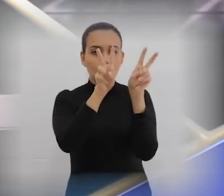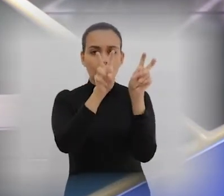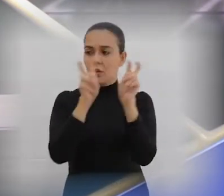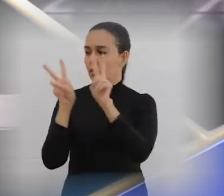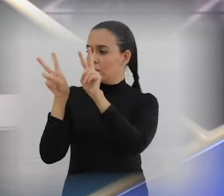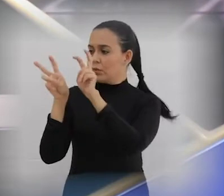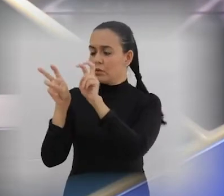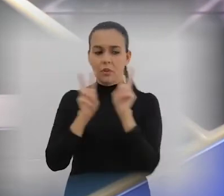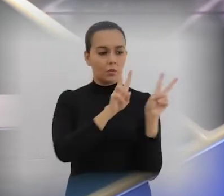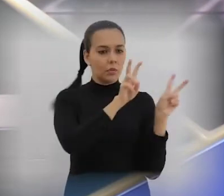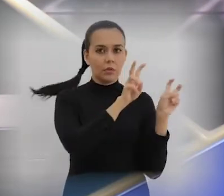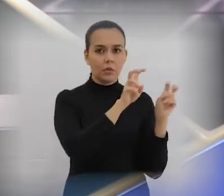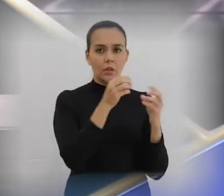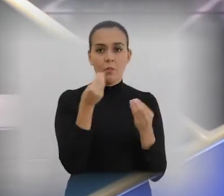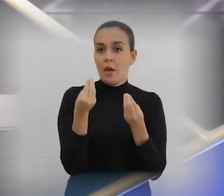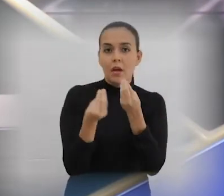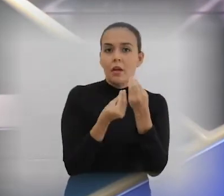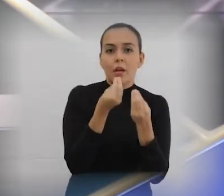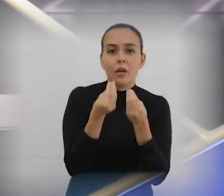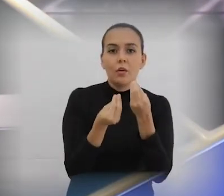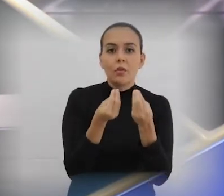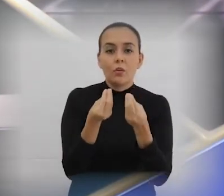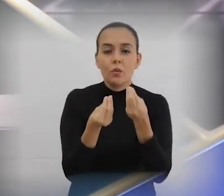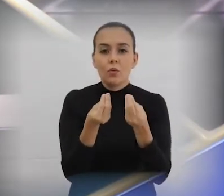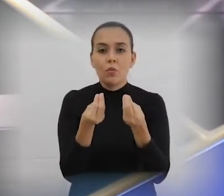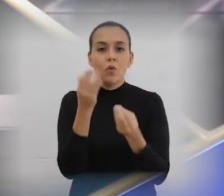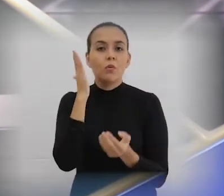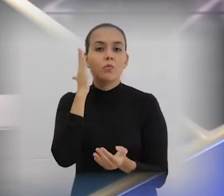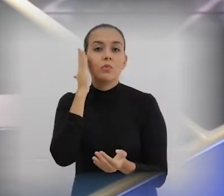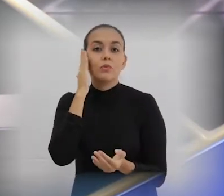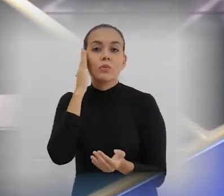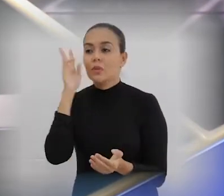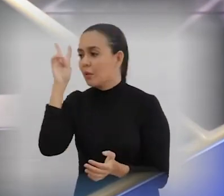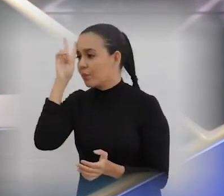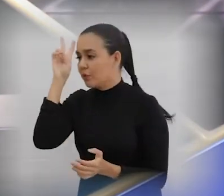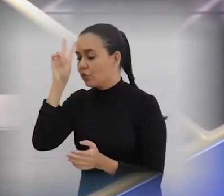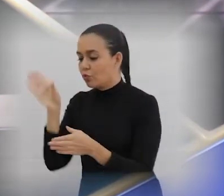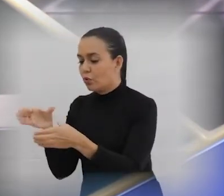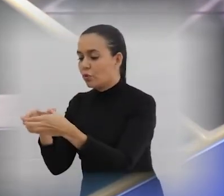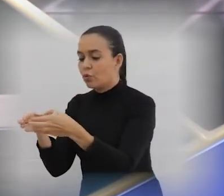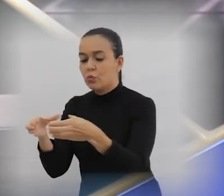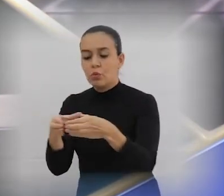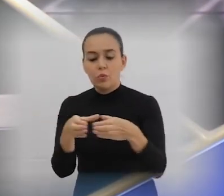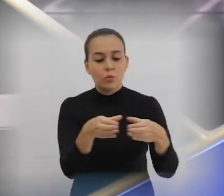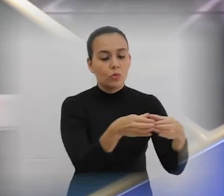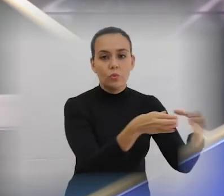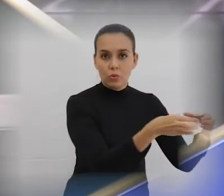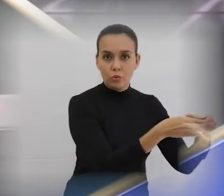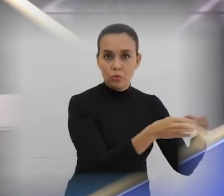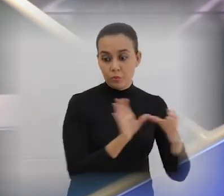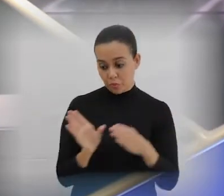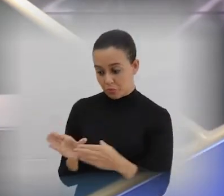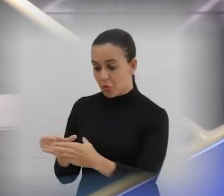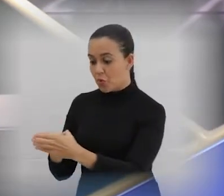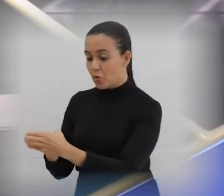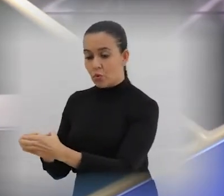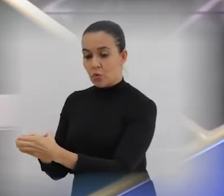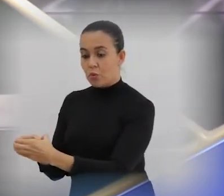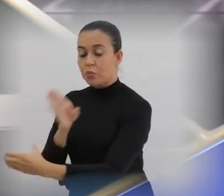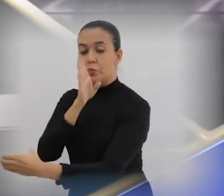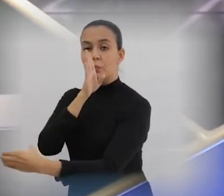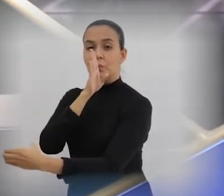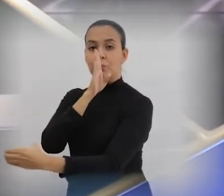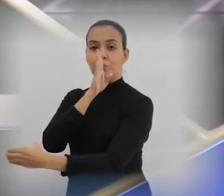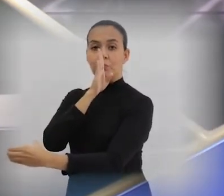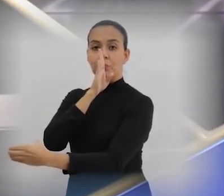as condições estruturais que fazem com que certos grupos não tenham voz. Certos grupos simplesmente